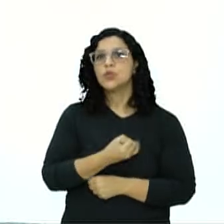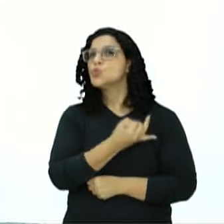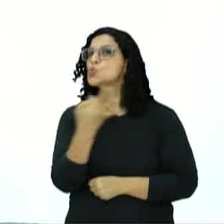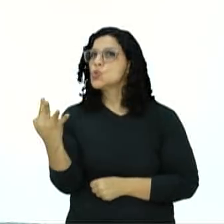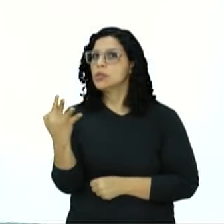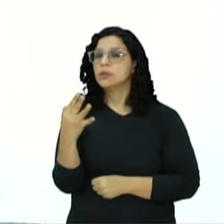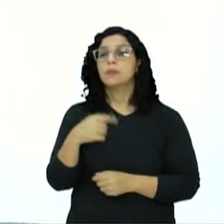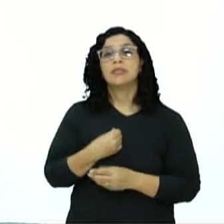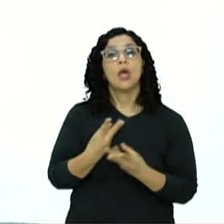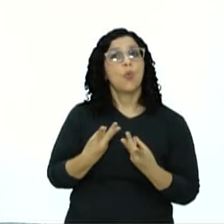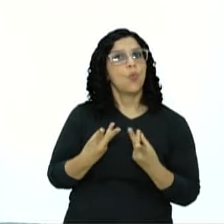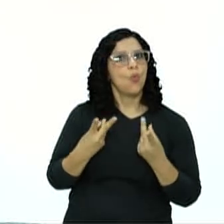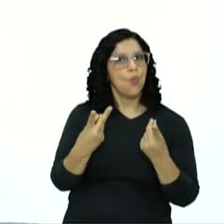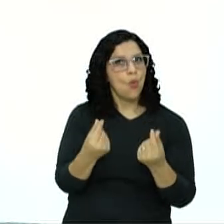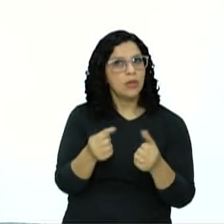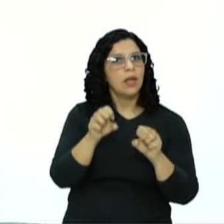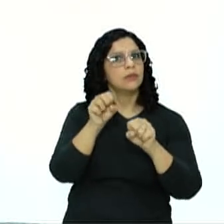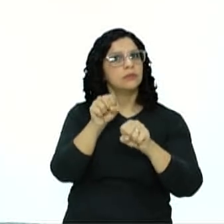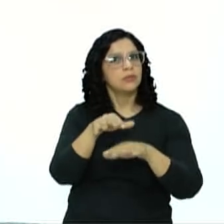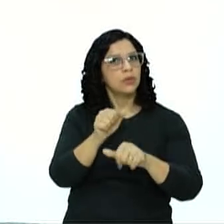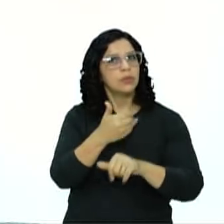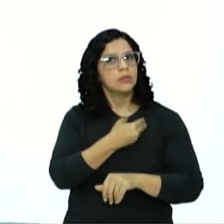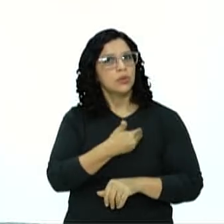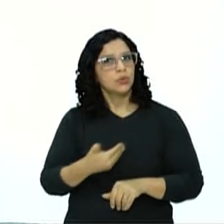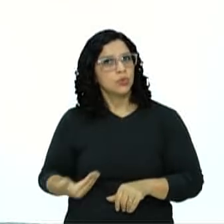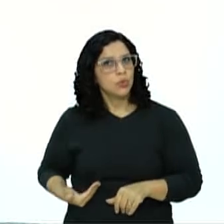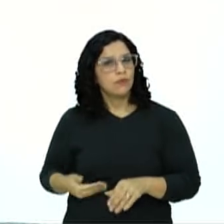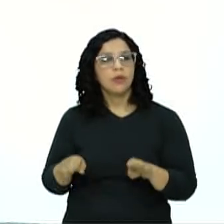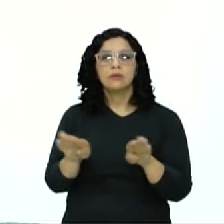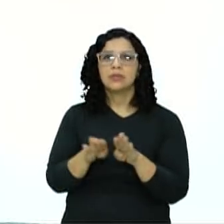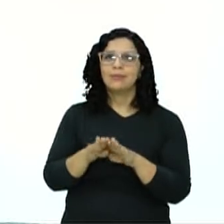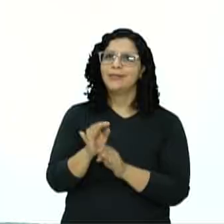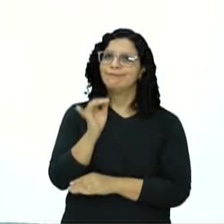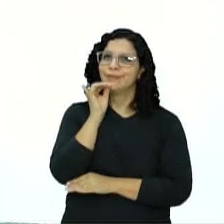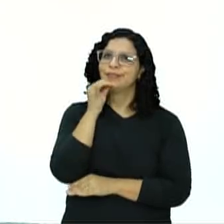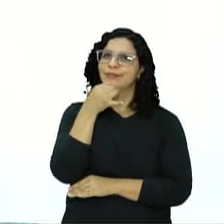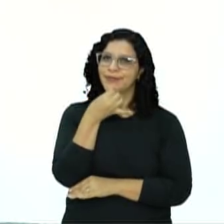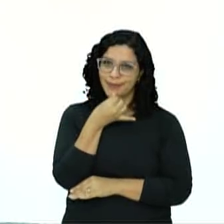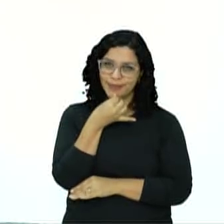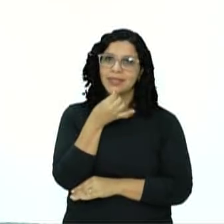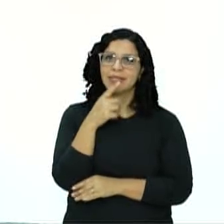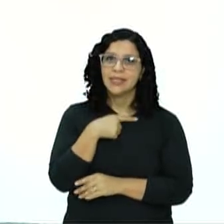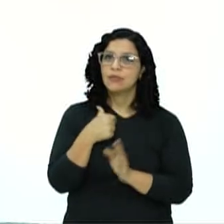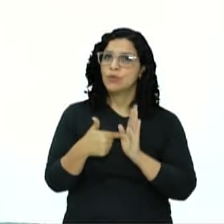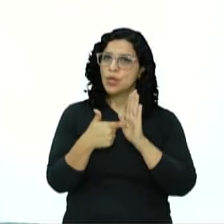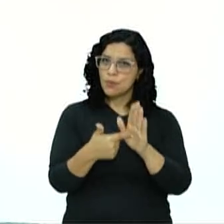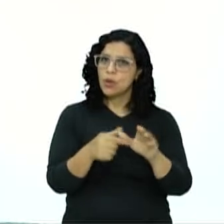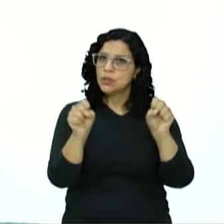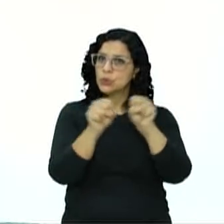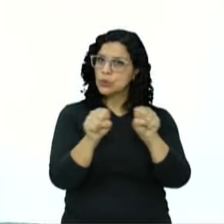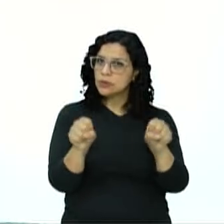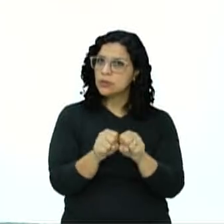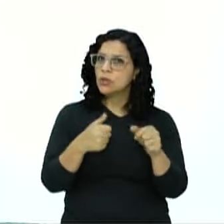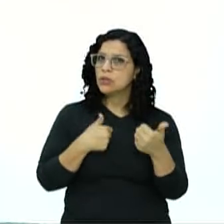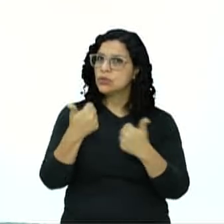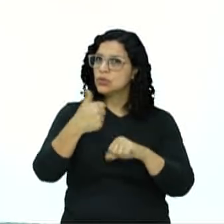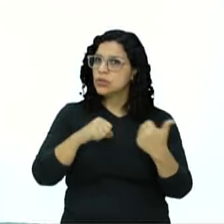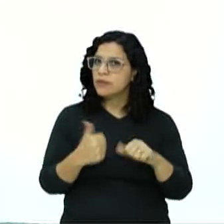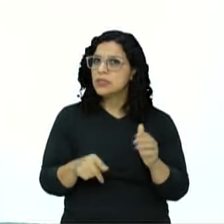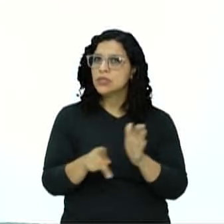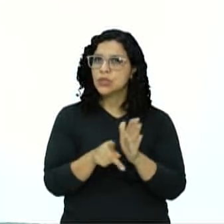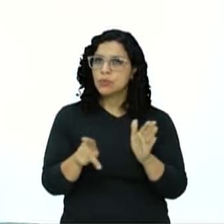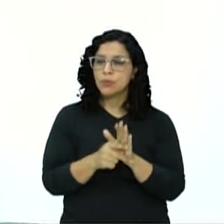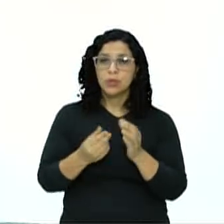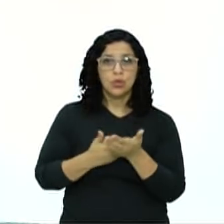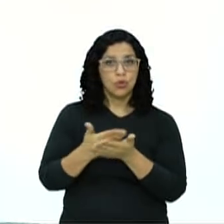Já a qualidade do ensino público continuou lamentável, conforme revelaram sistemas de avaliação